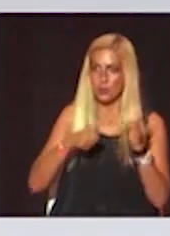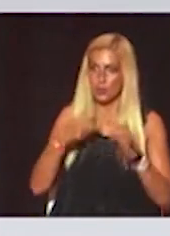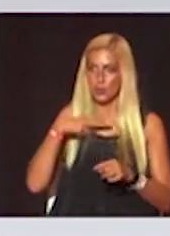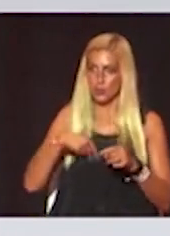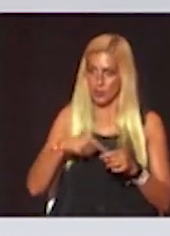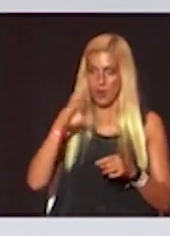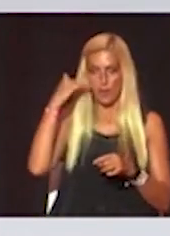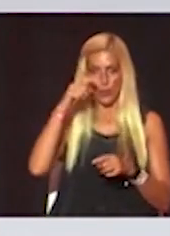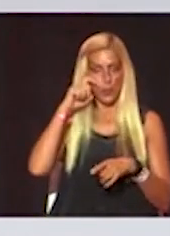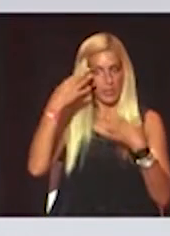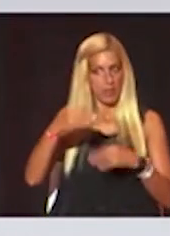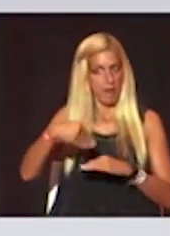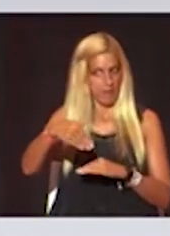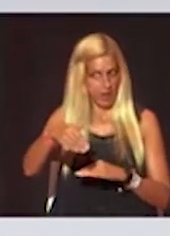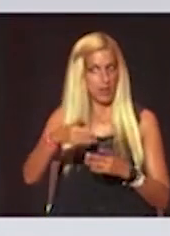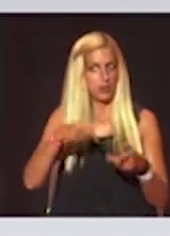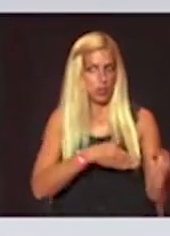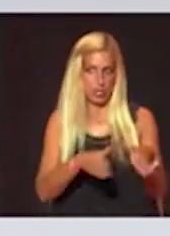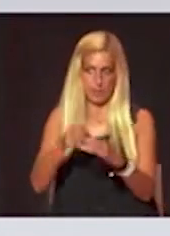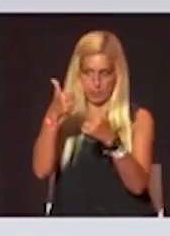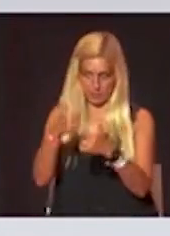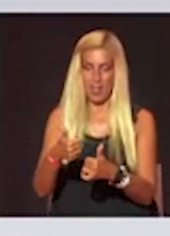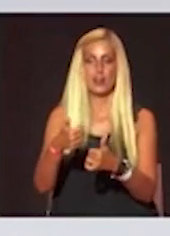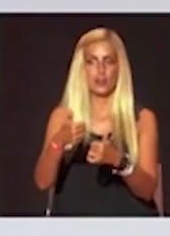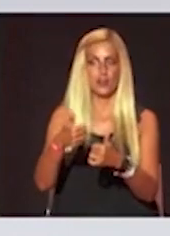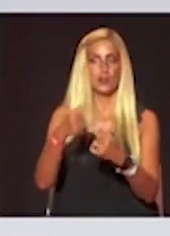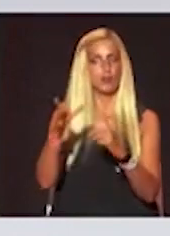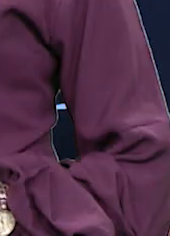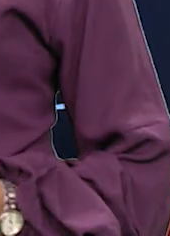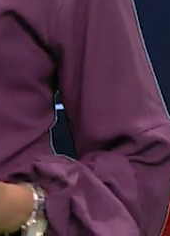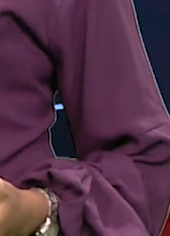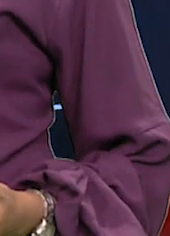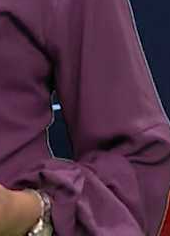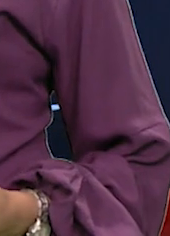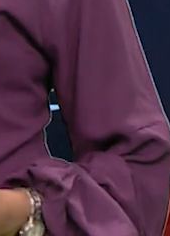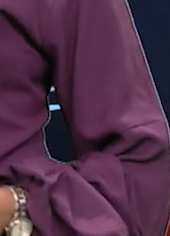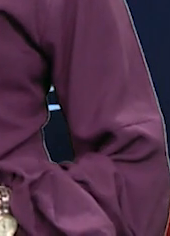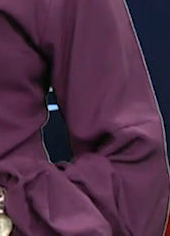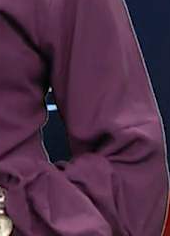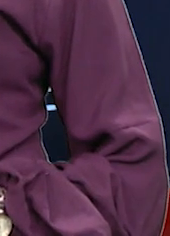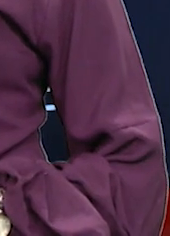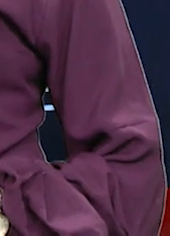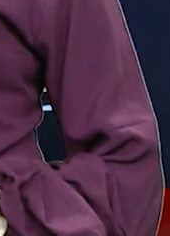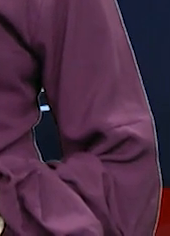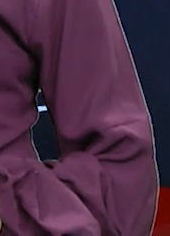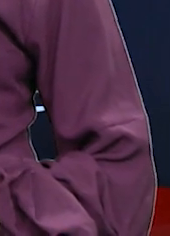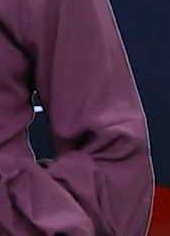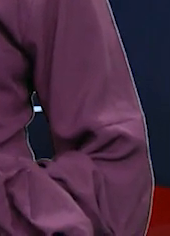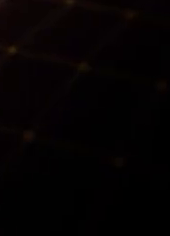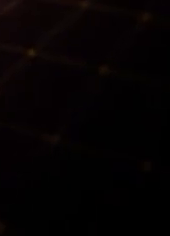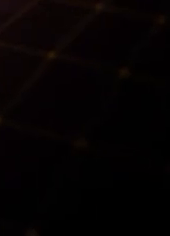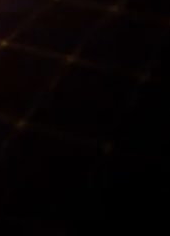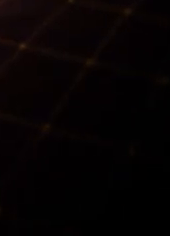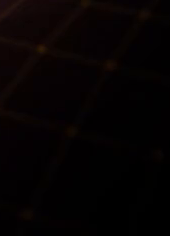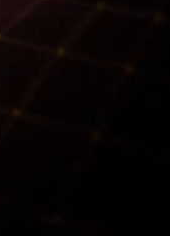futuro para garantir e estamos no caminho certo para o conseguir. Foram as informações dadas nesta edição. Até à próxima.